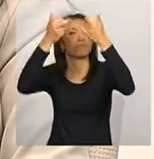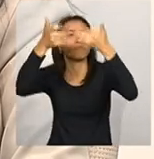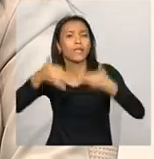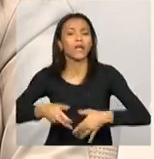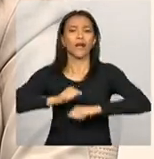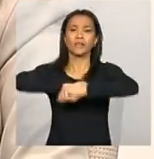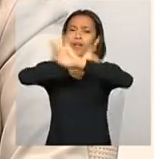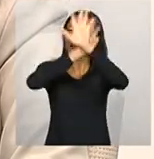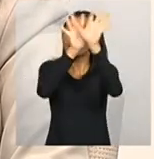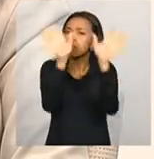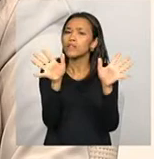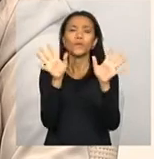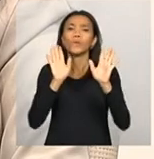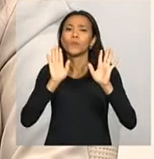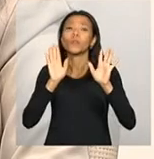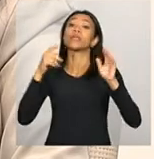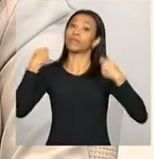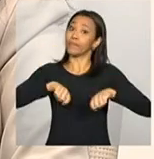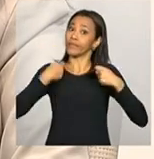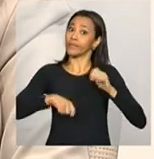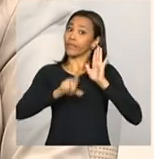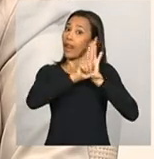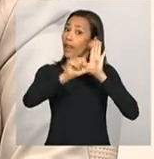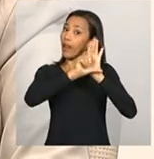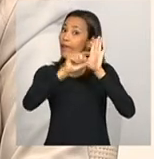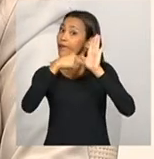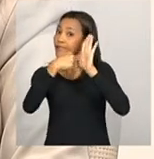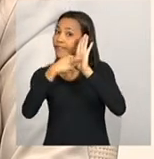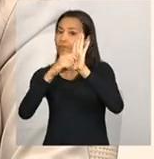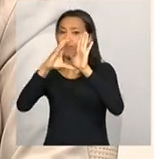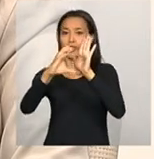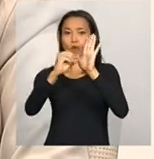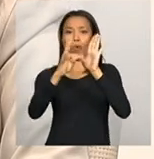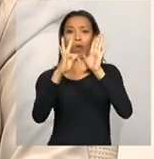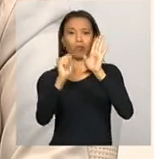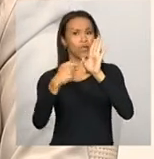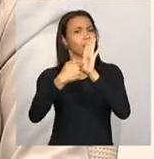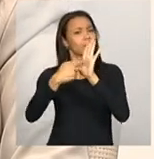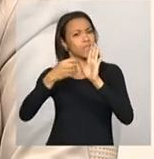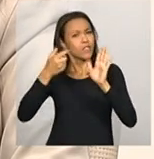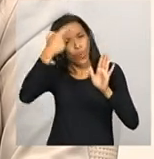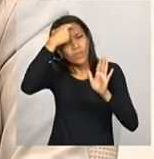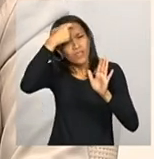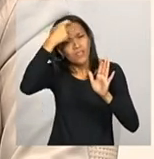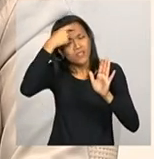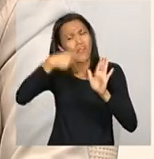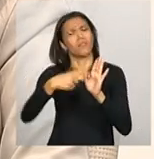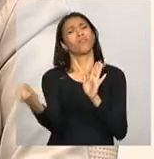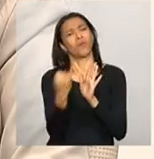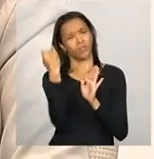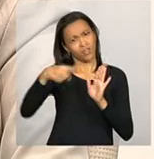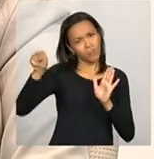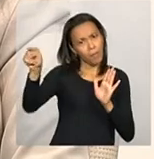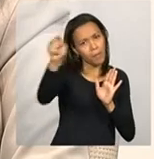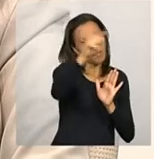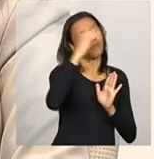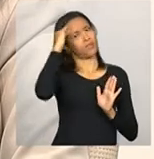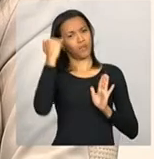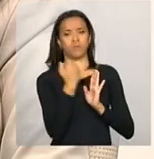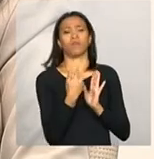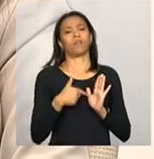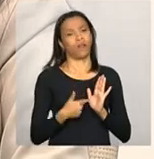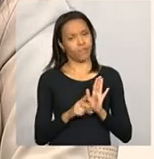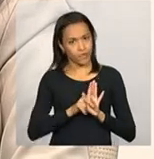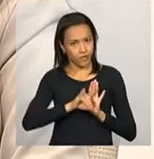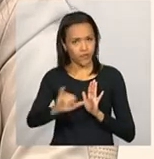a respeito da existência da lei de cotas e a conscientização da importância de cumprir essa lei e,